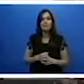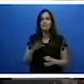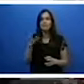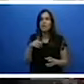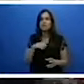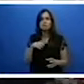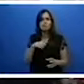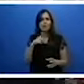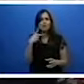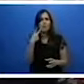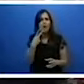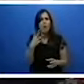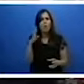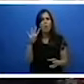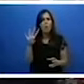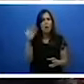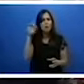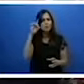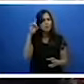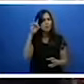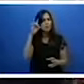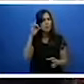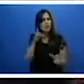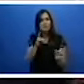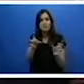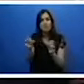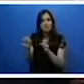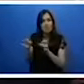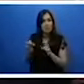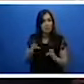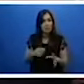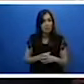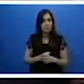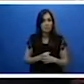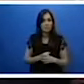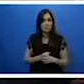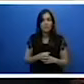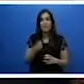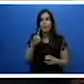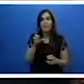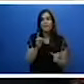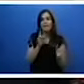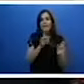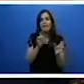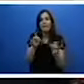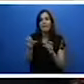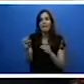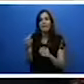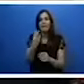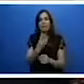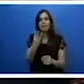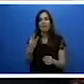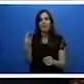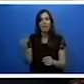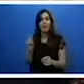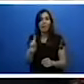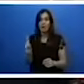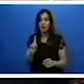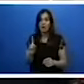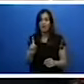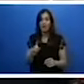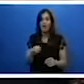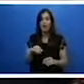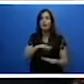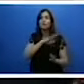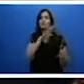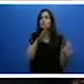4 dias ela vendeu todos de 3 carrinhos. Então não significa que em cada dia ela vendeu 3 carrinhos de picolés, tá bom? É